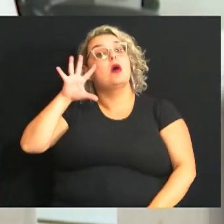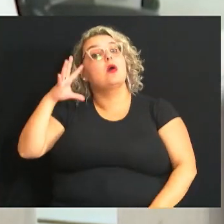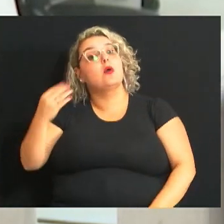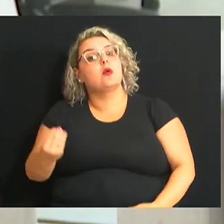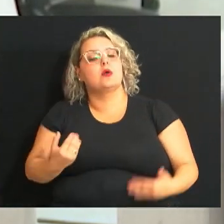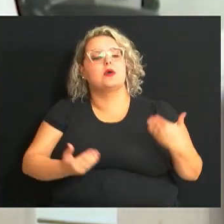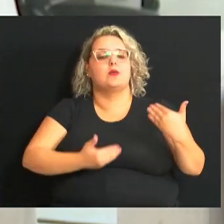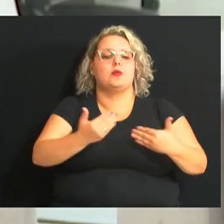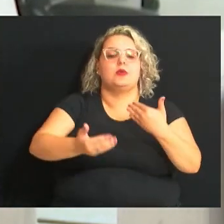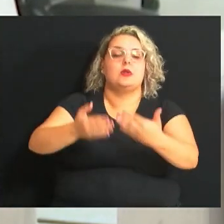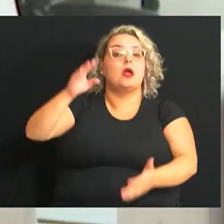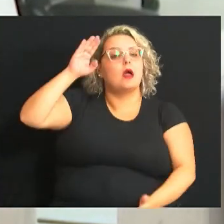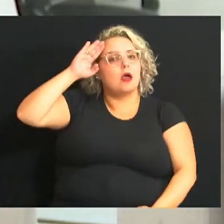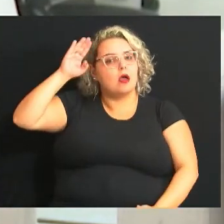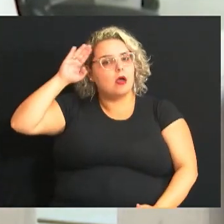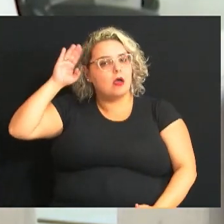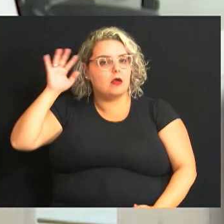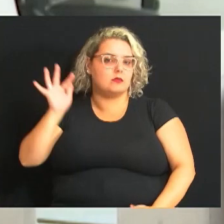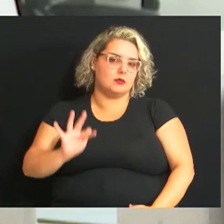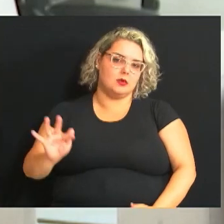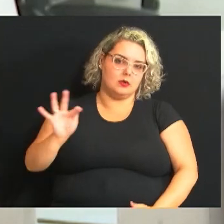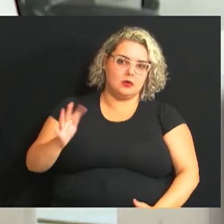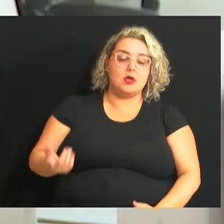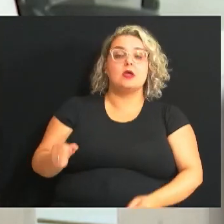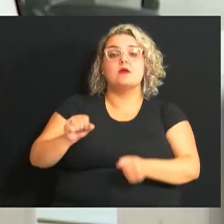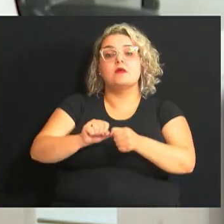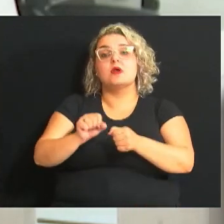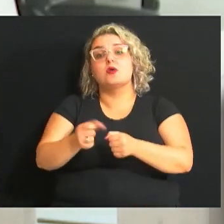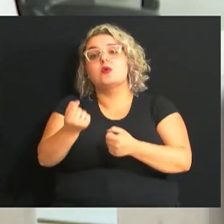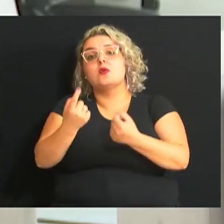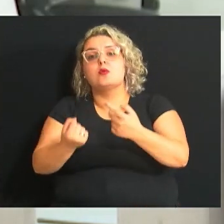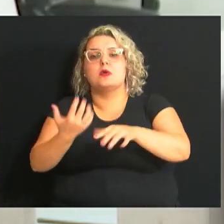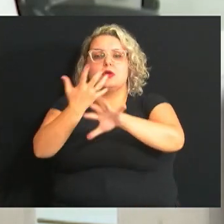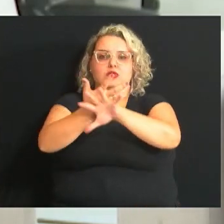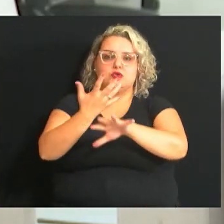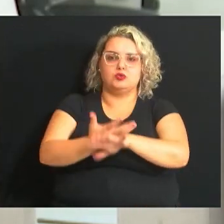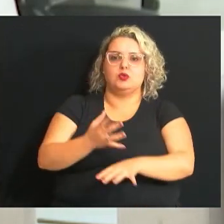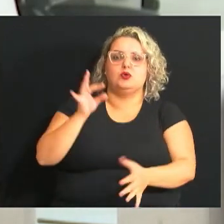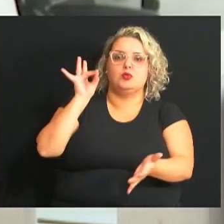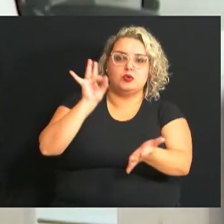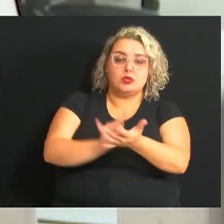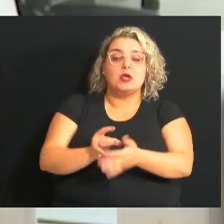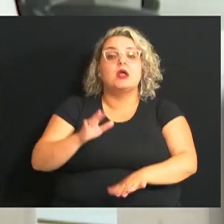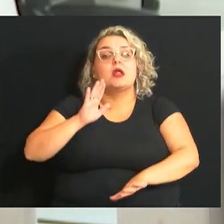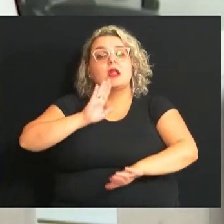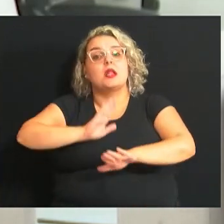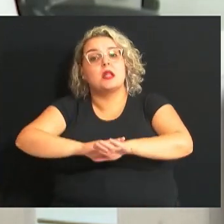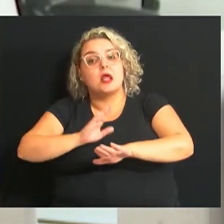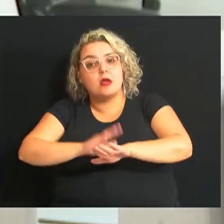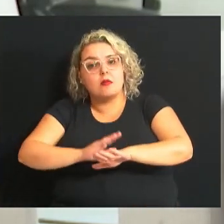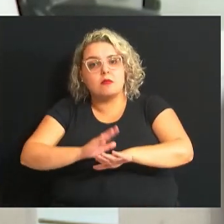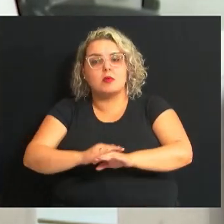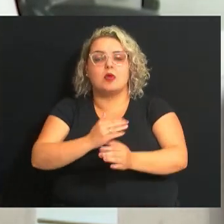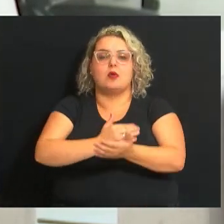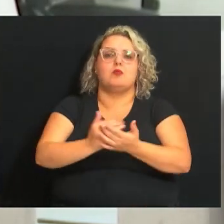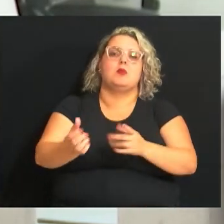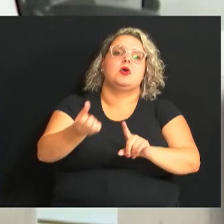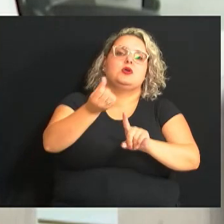fazem uma das disciplinas dos cursos originários. E, na prática, eles começam o semestre,